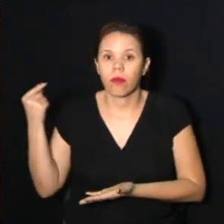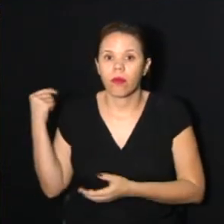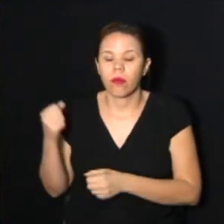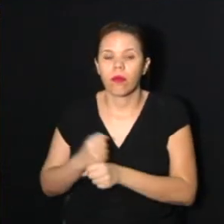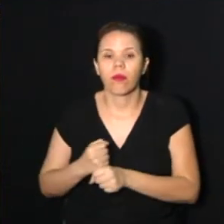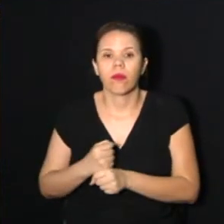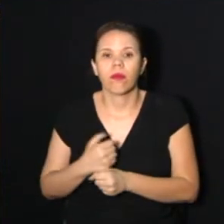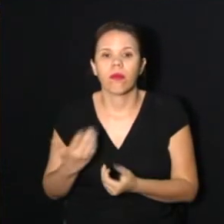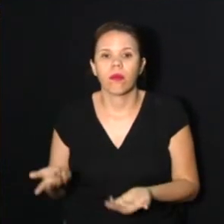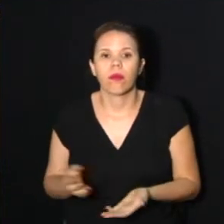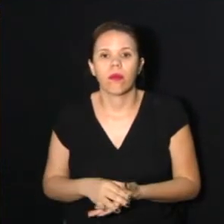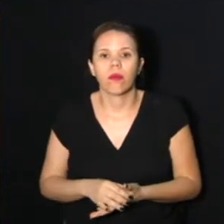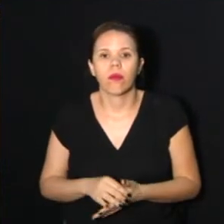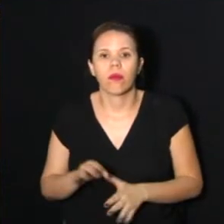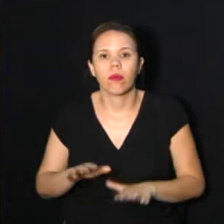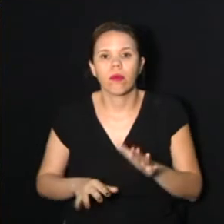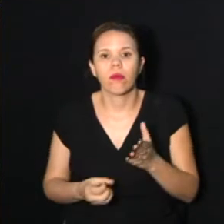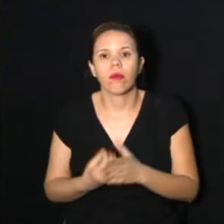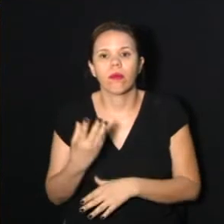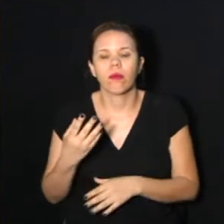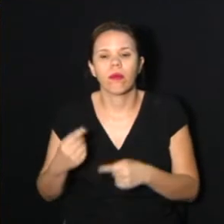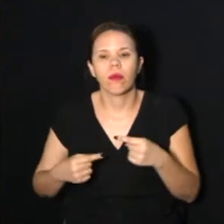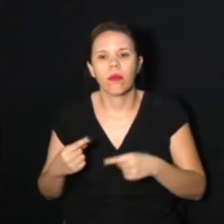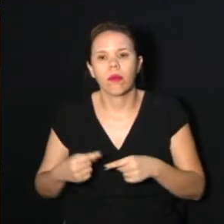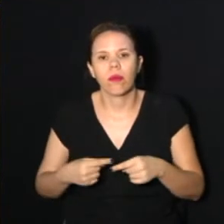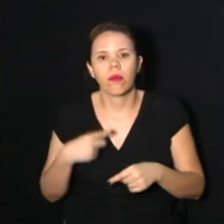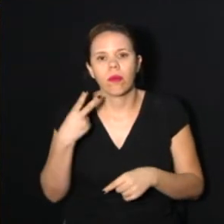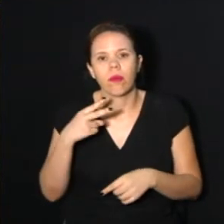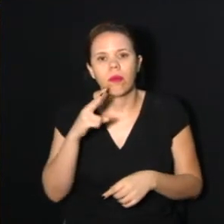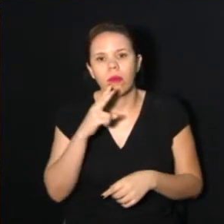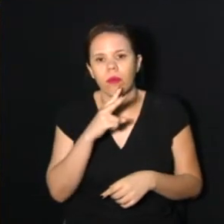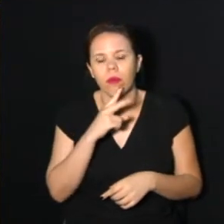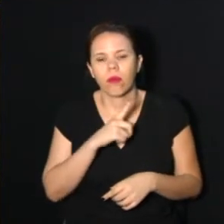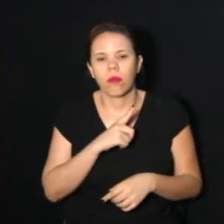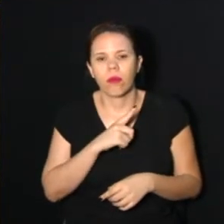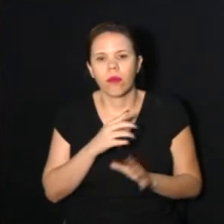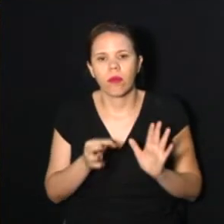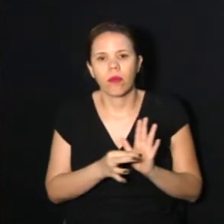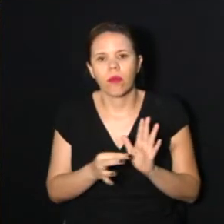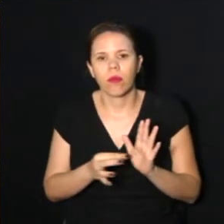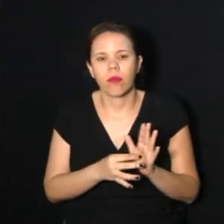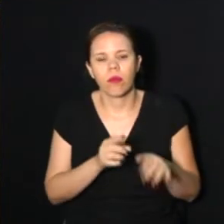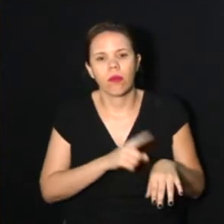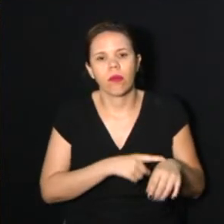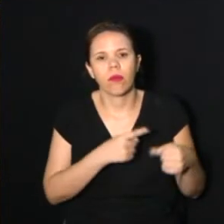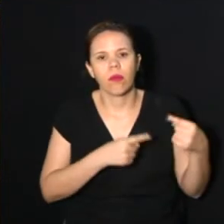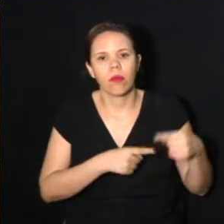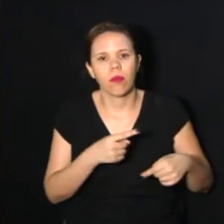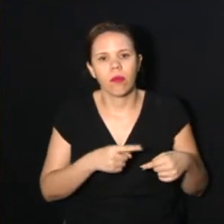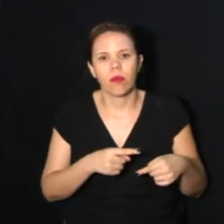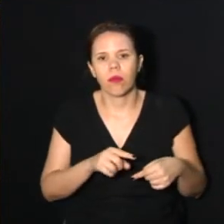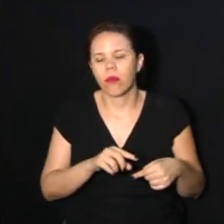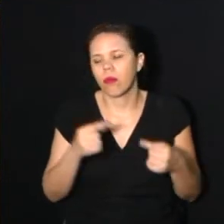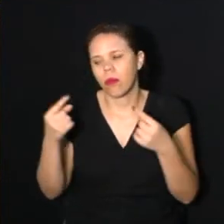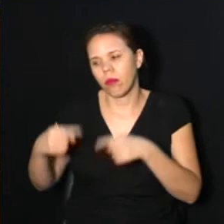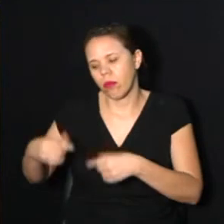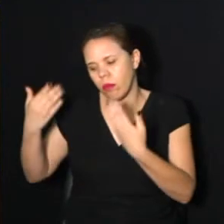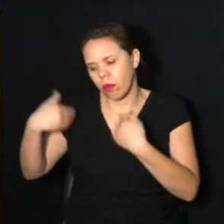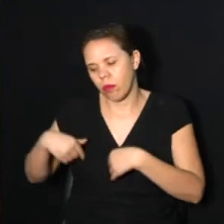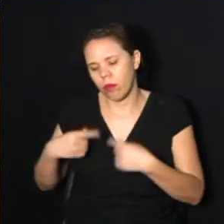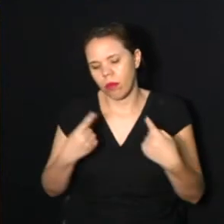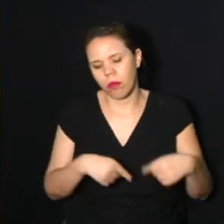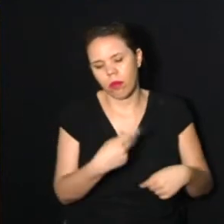anos. Às vezes, ocasiões políticas, e o vereador Vinícius Grade tem uma posição política no momento que não é contrária a mim, e nem eu a